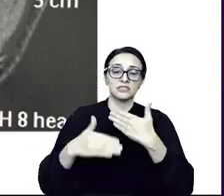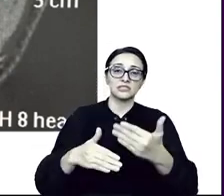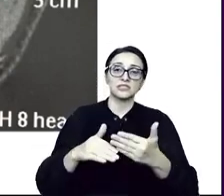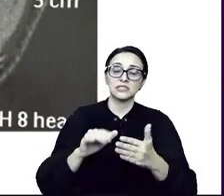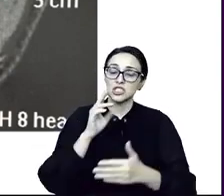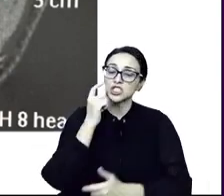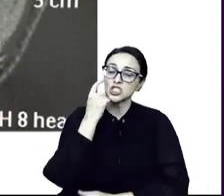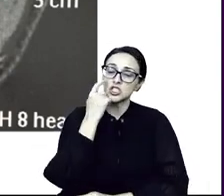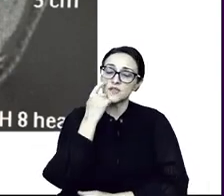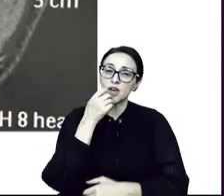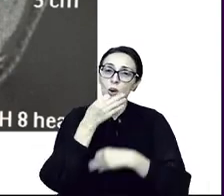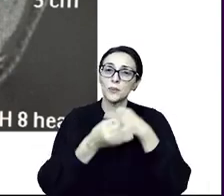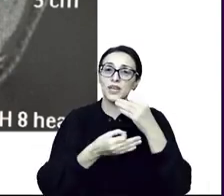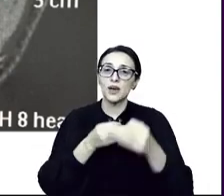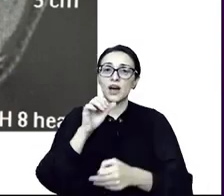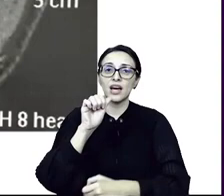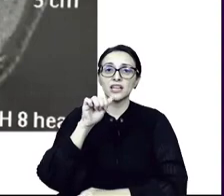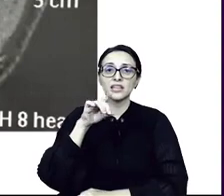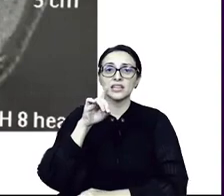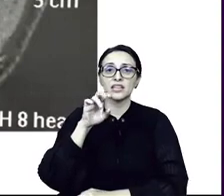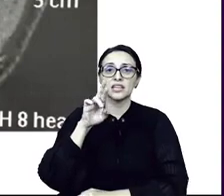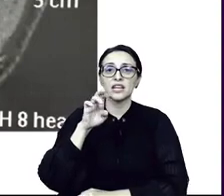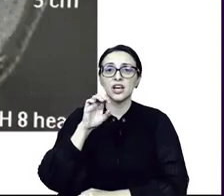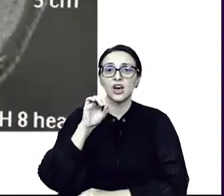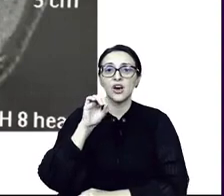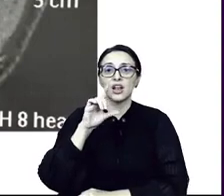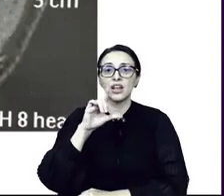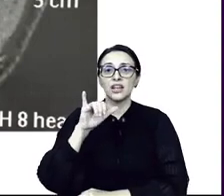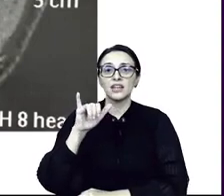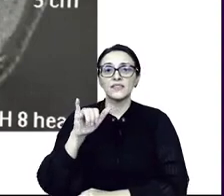ver a opinião do Andreoli. Andreoli?